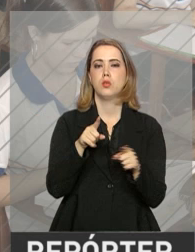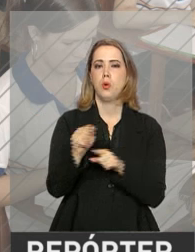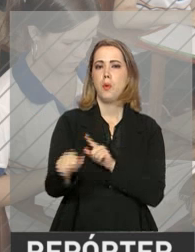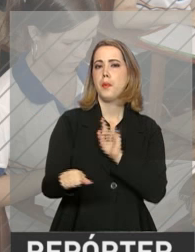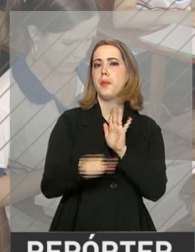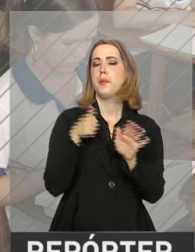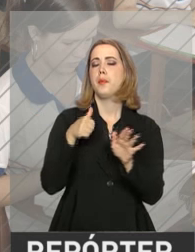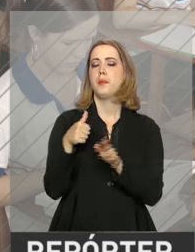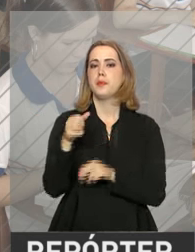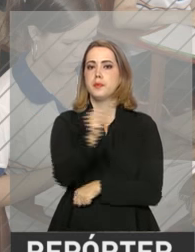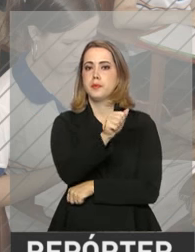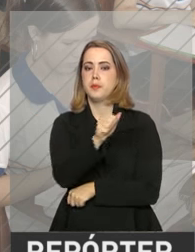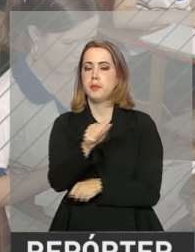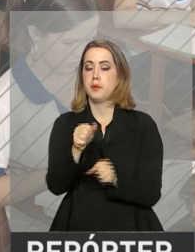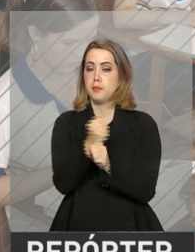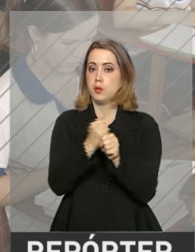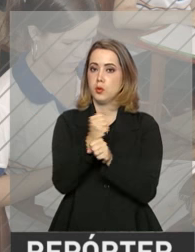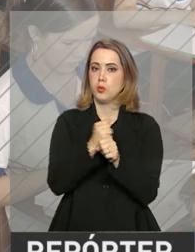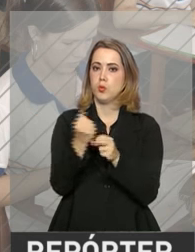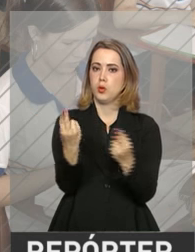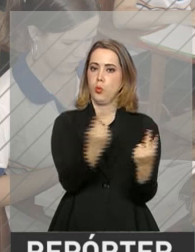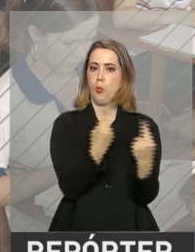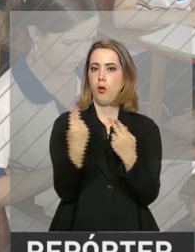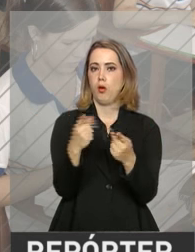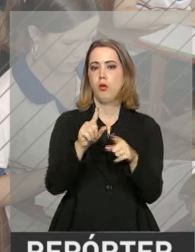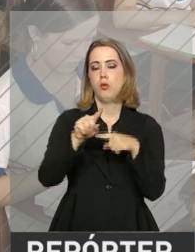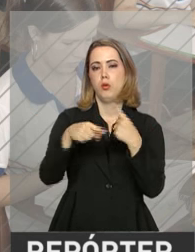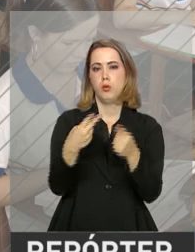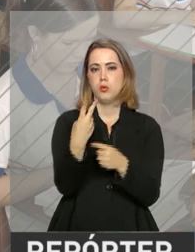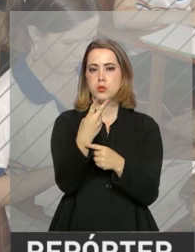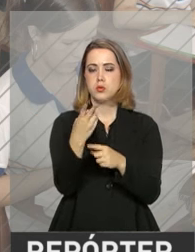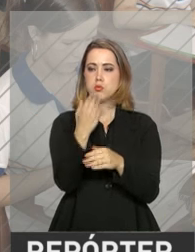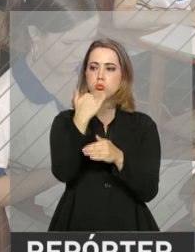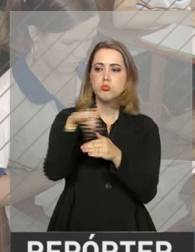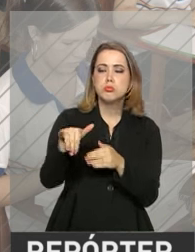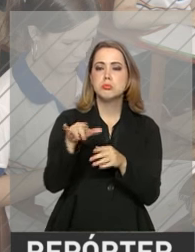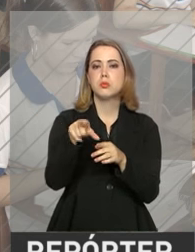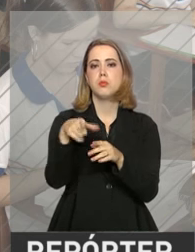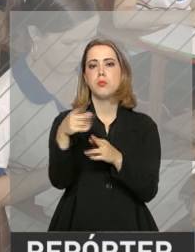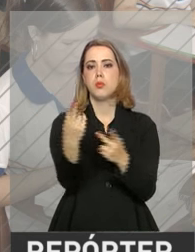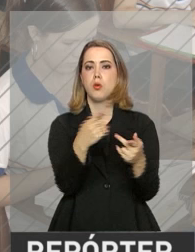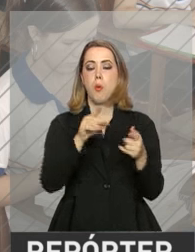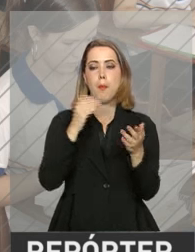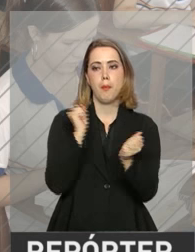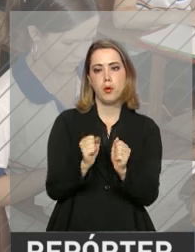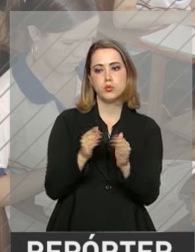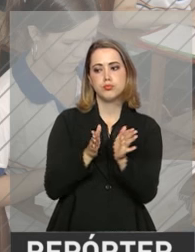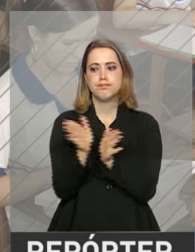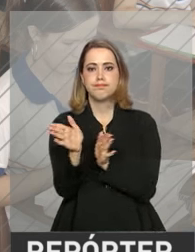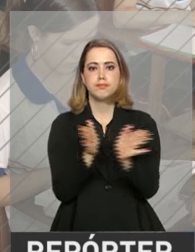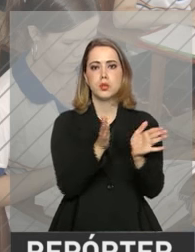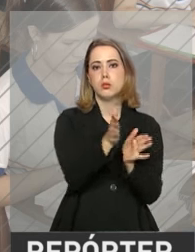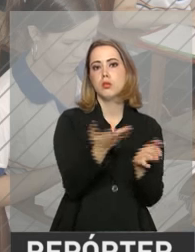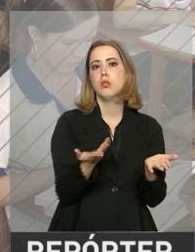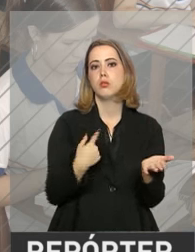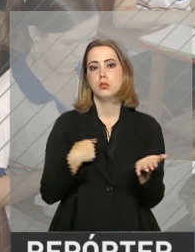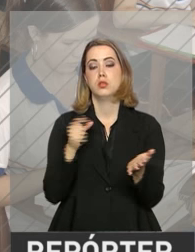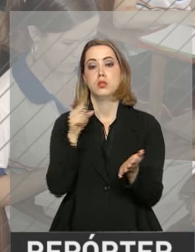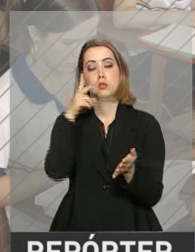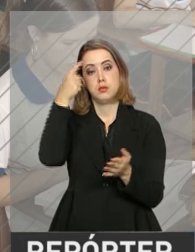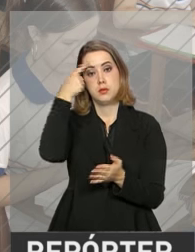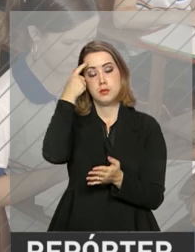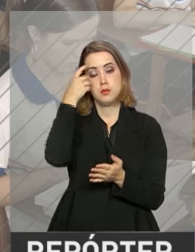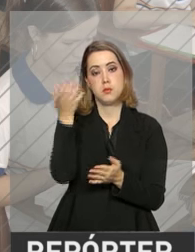primeiro ano e na primeira metade do segundo ano a partir daí o aluno poderá direcionar as disciplinas levando em conta o